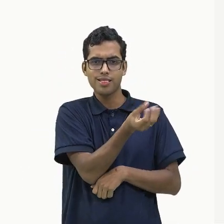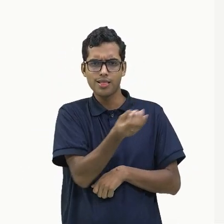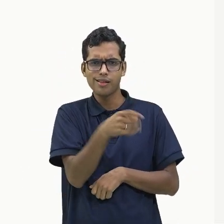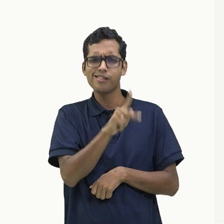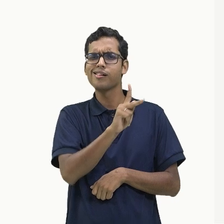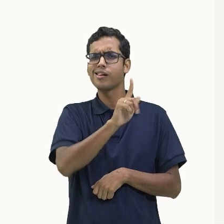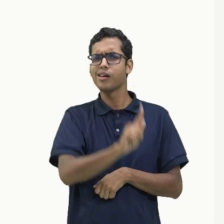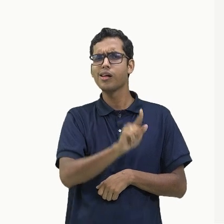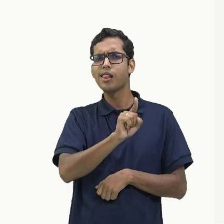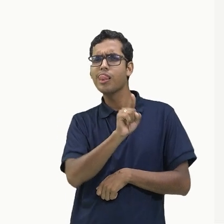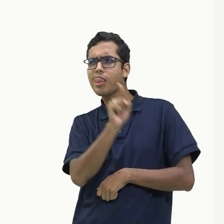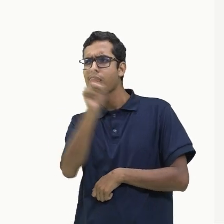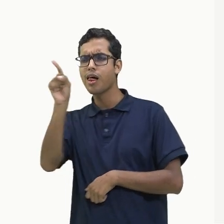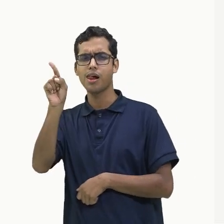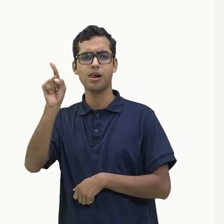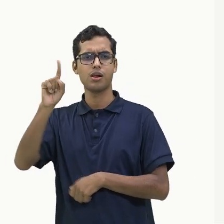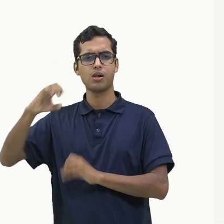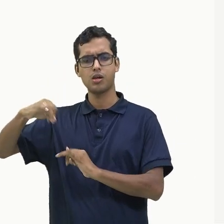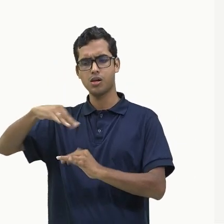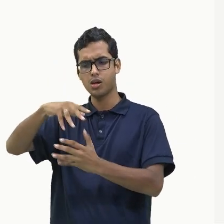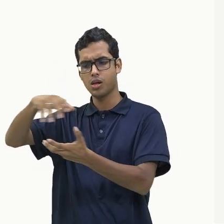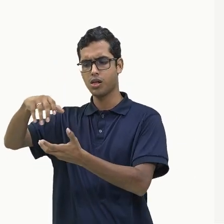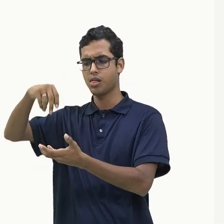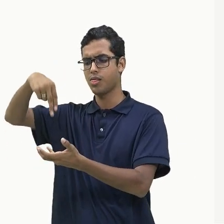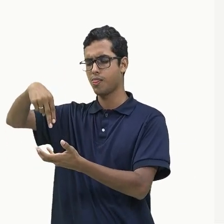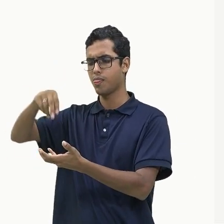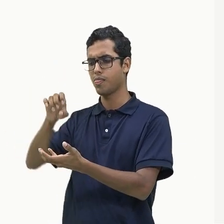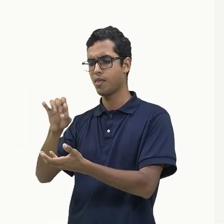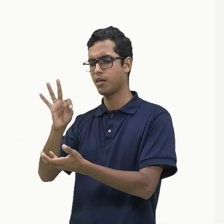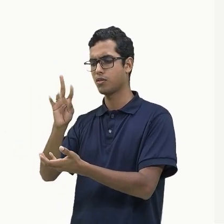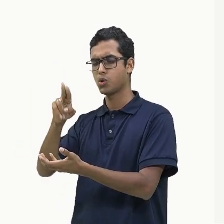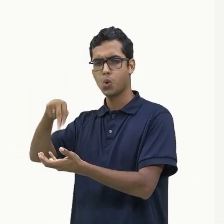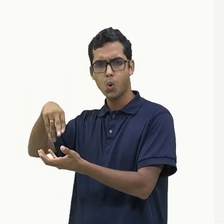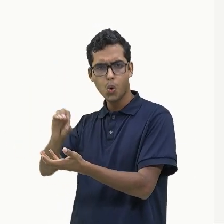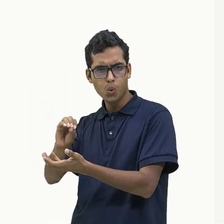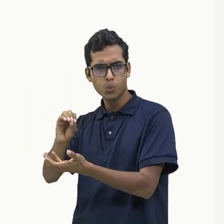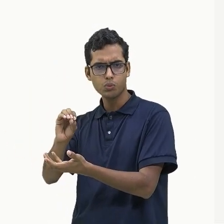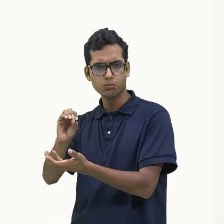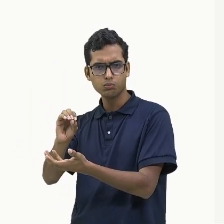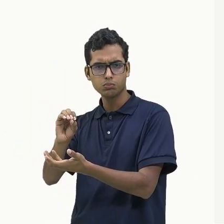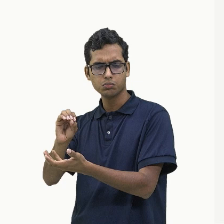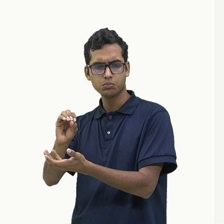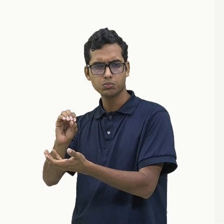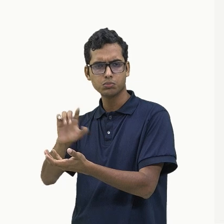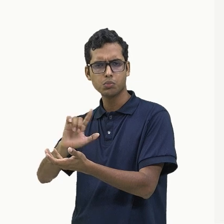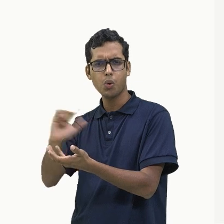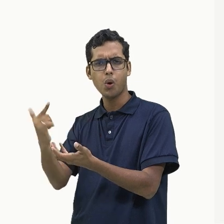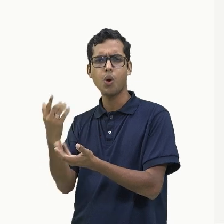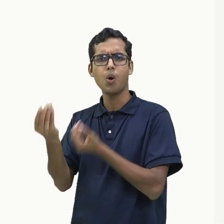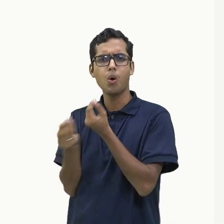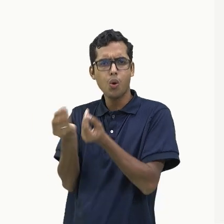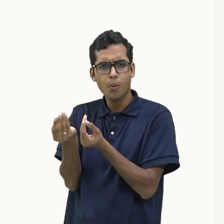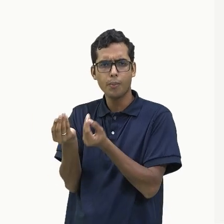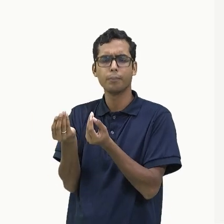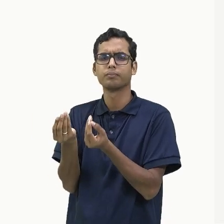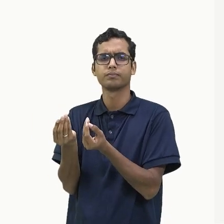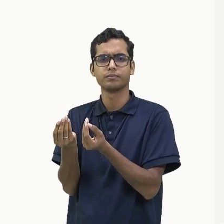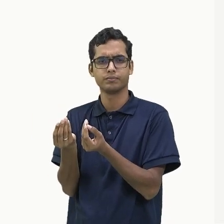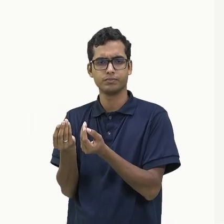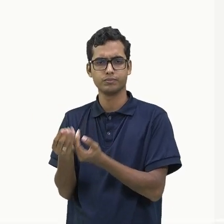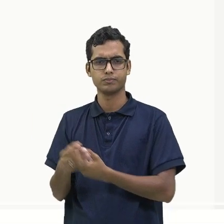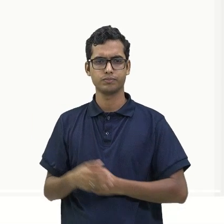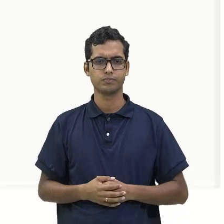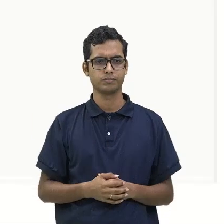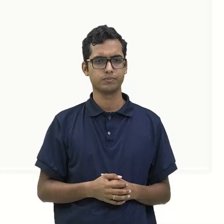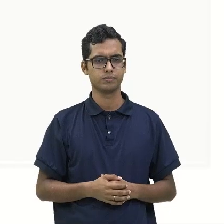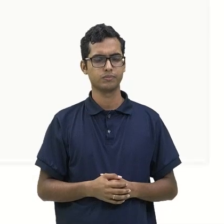em Netuno está no intervalo. Muito bem, então, veja,